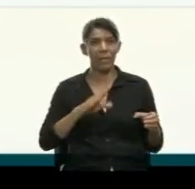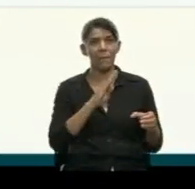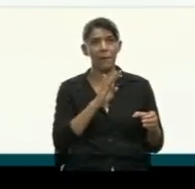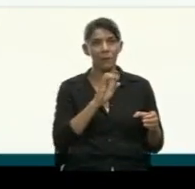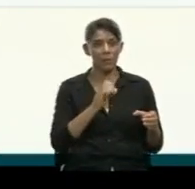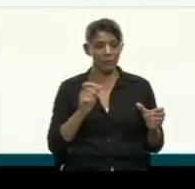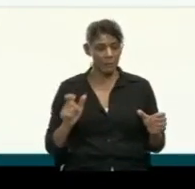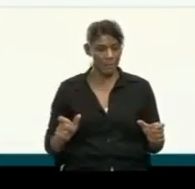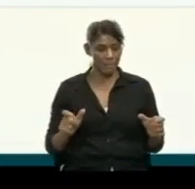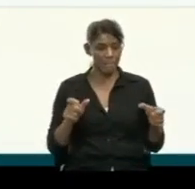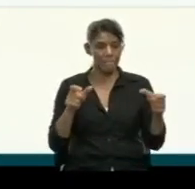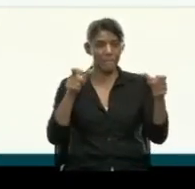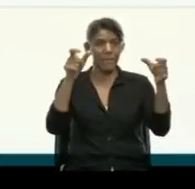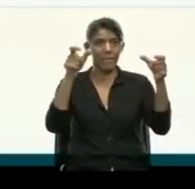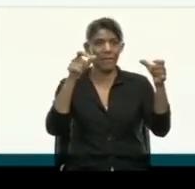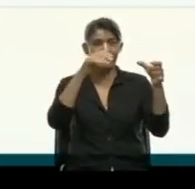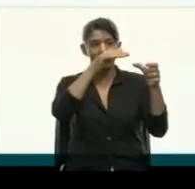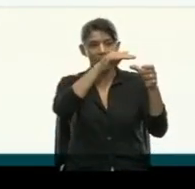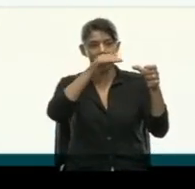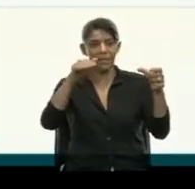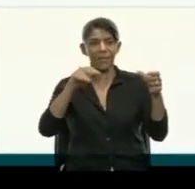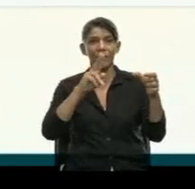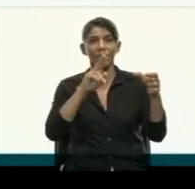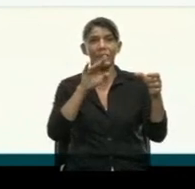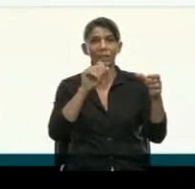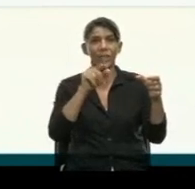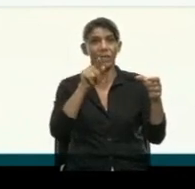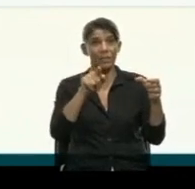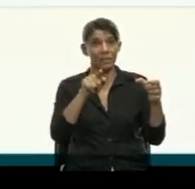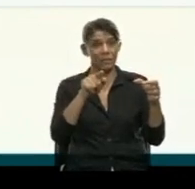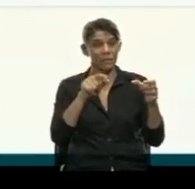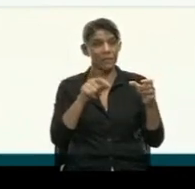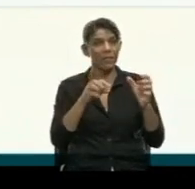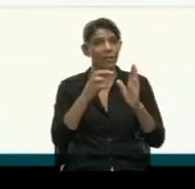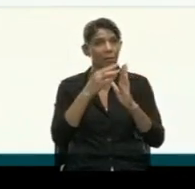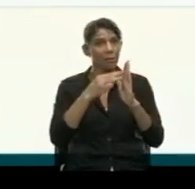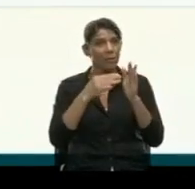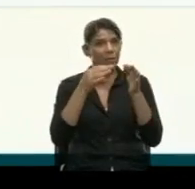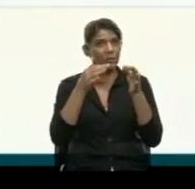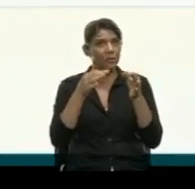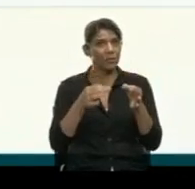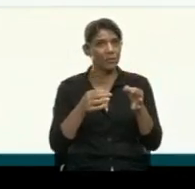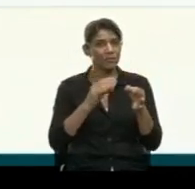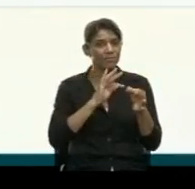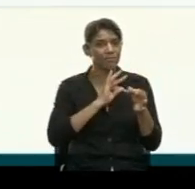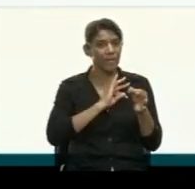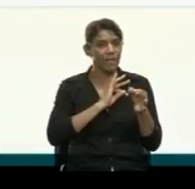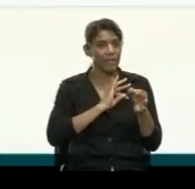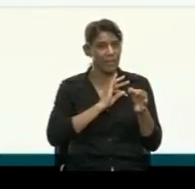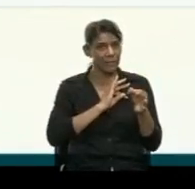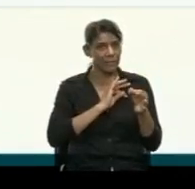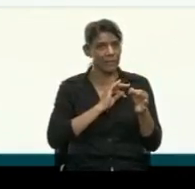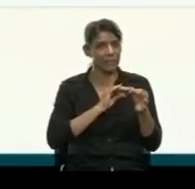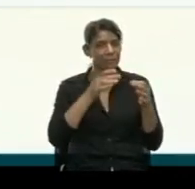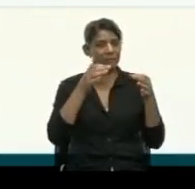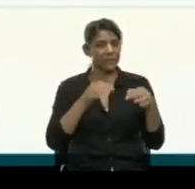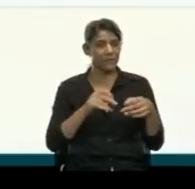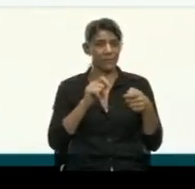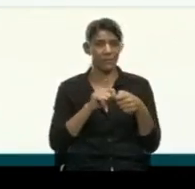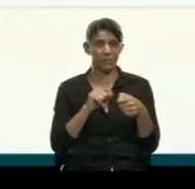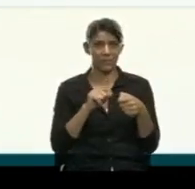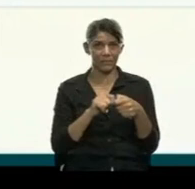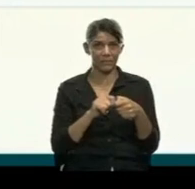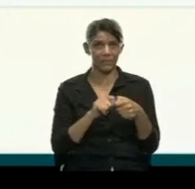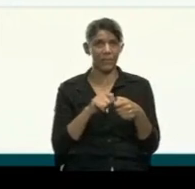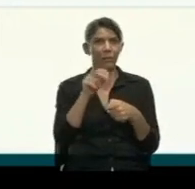os pilares e as vigas. Isso é o método correto, essa é a tecnologia correta de ser feita.